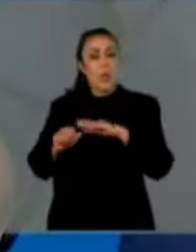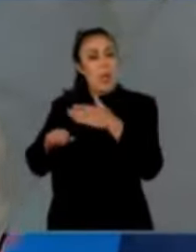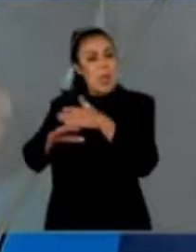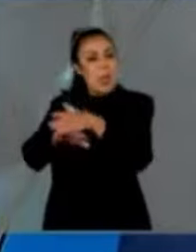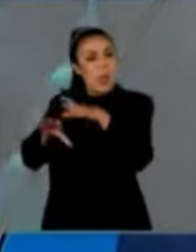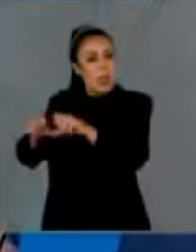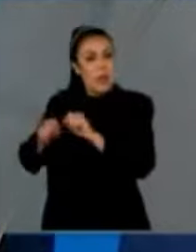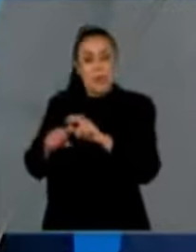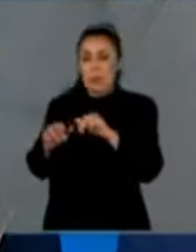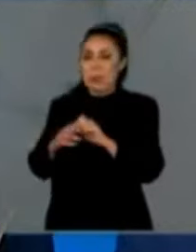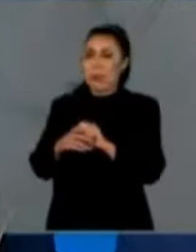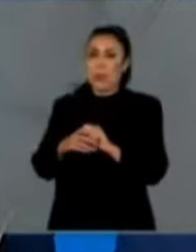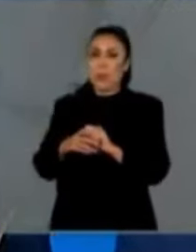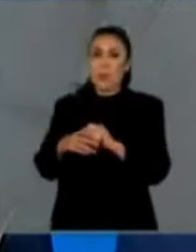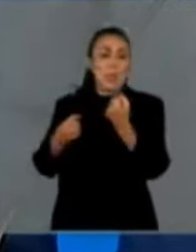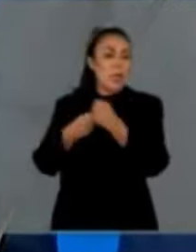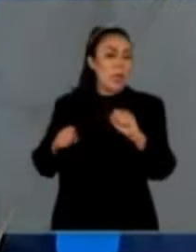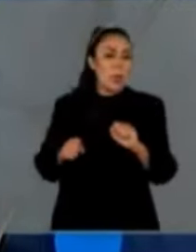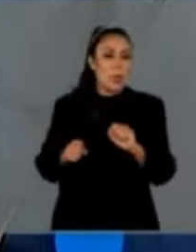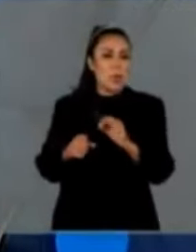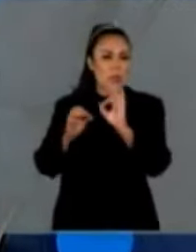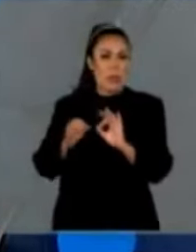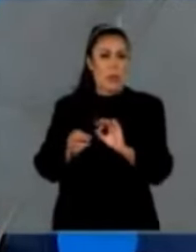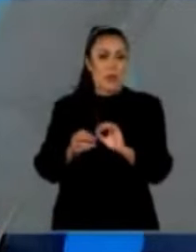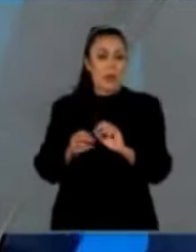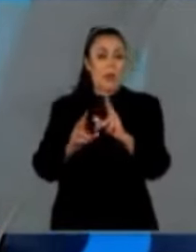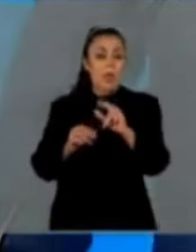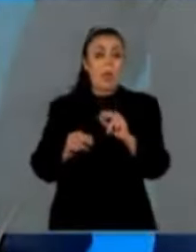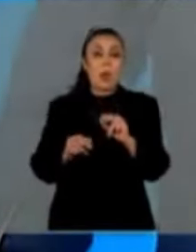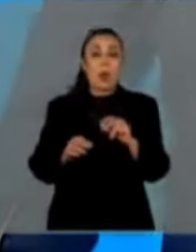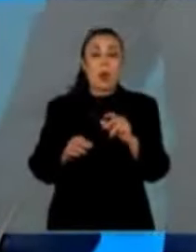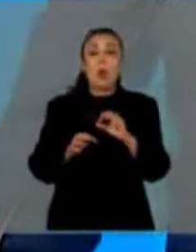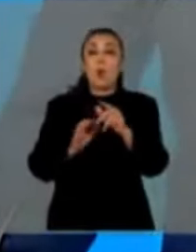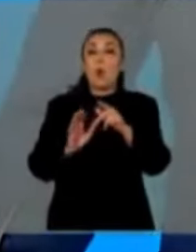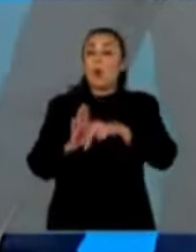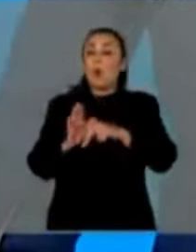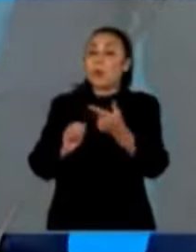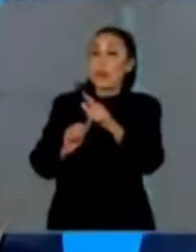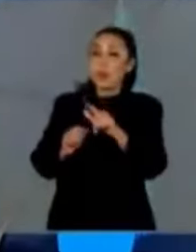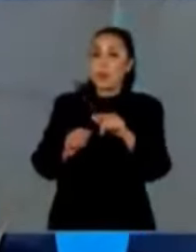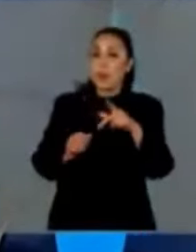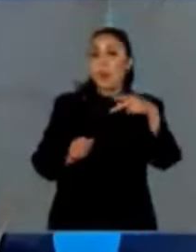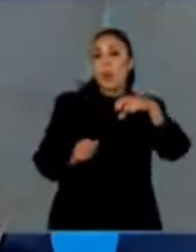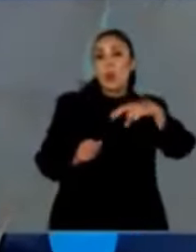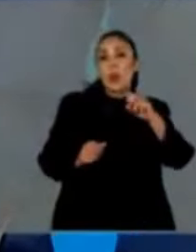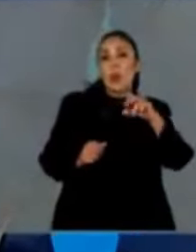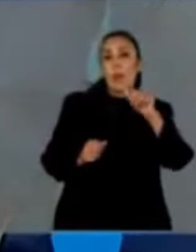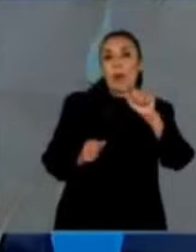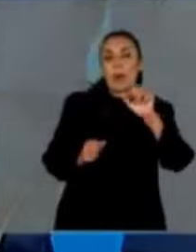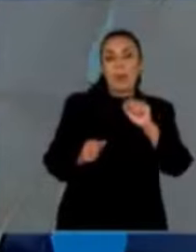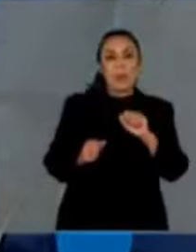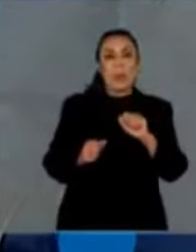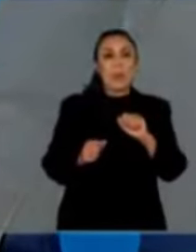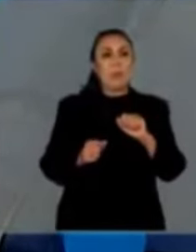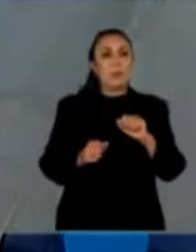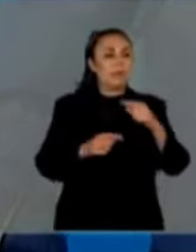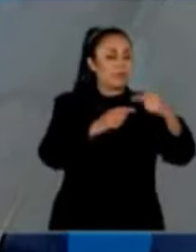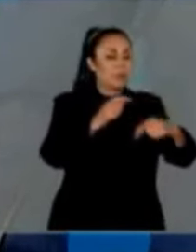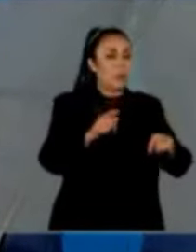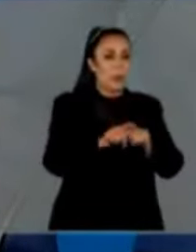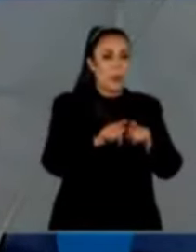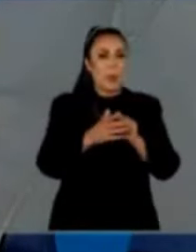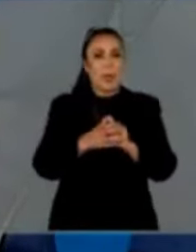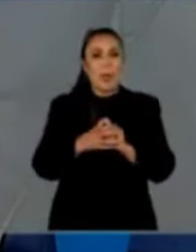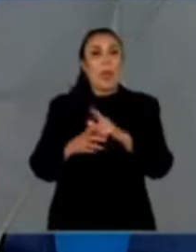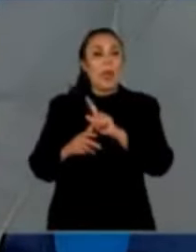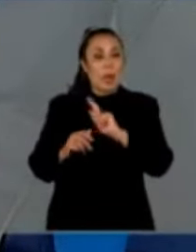possível dar certo como a Nova Palestina não deu Mas aquelas pessoas que estiverem cadastradas lá na COAB ela sabe que a nossa fila tá